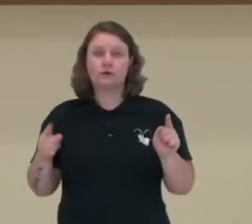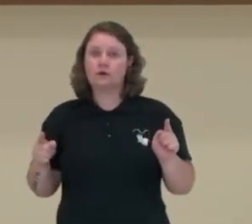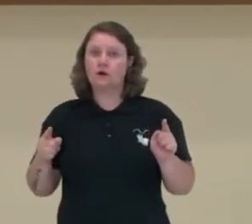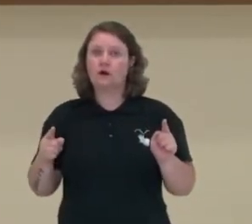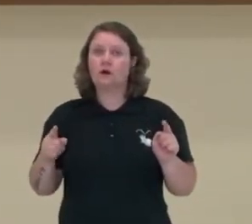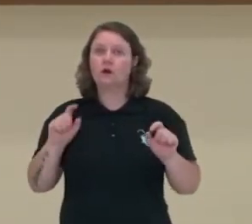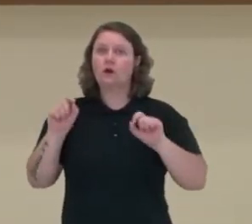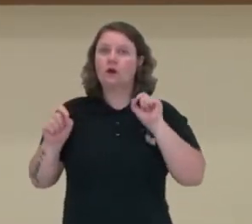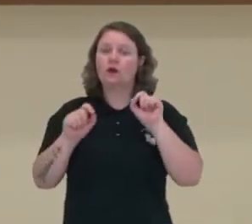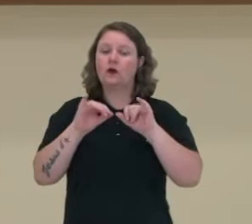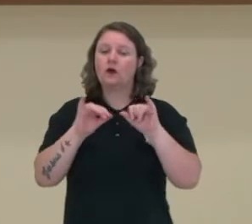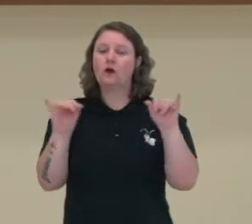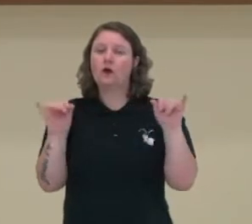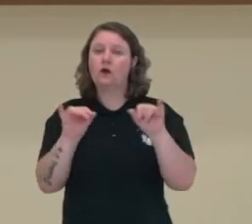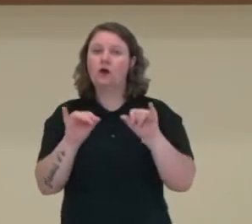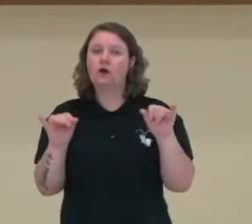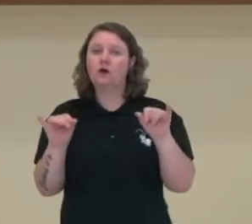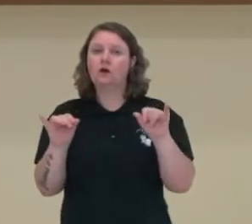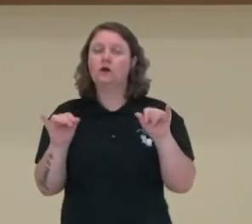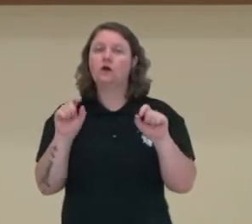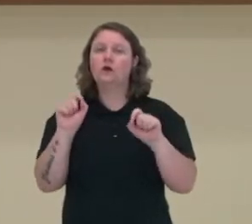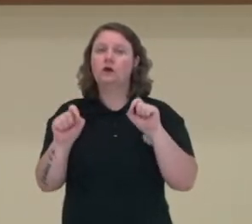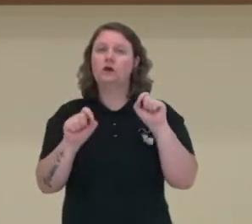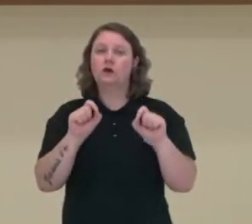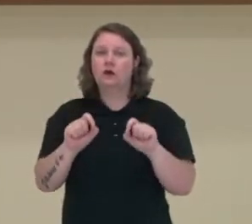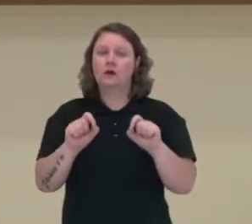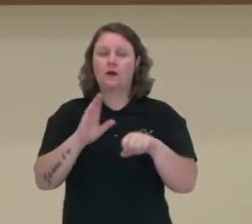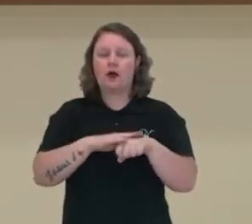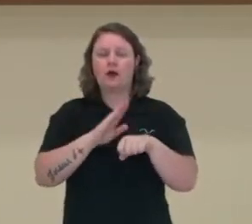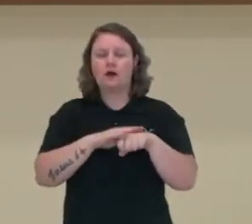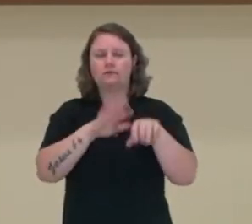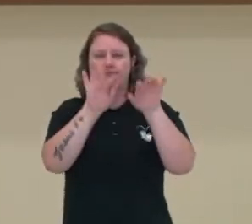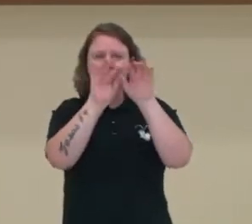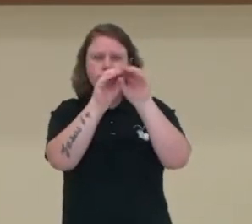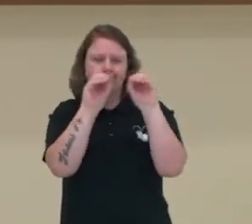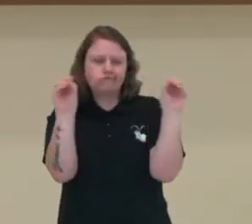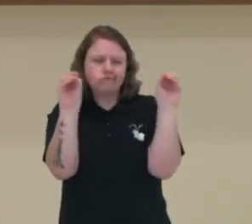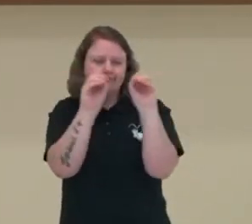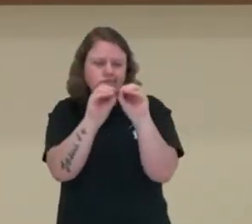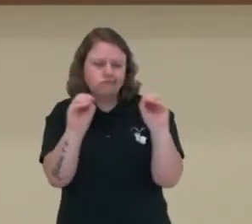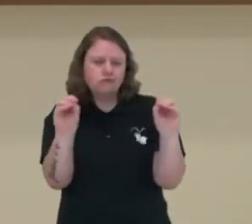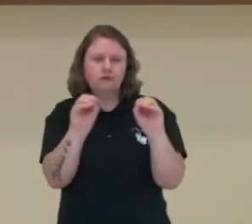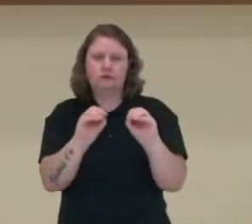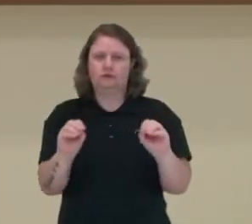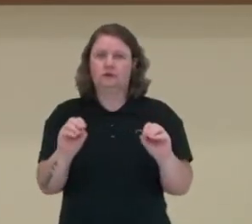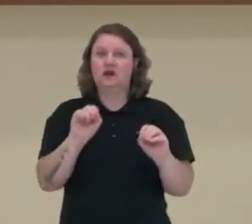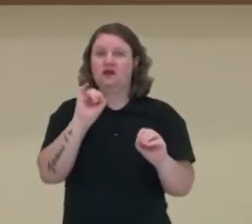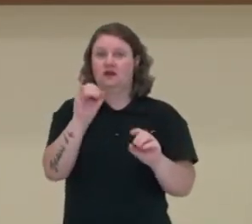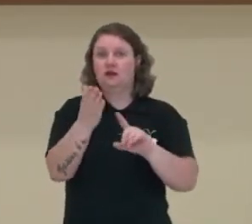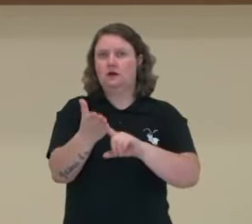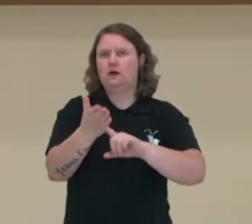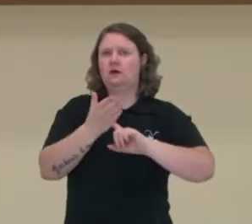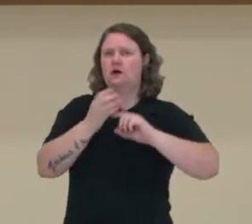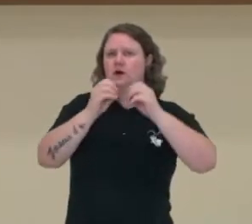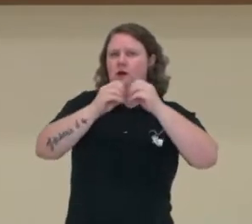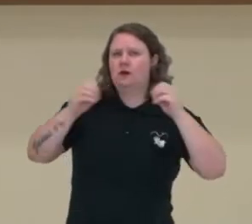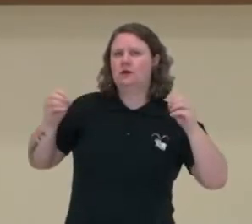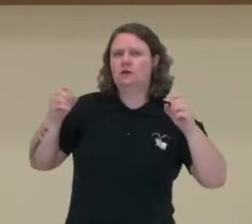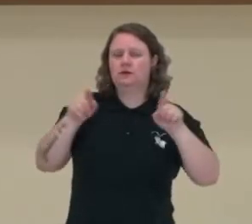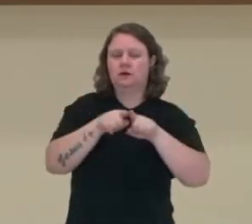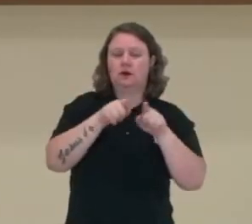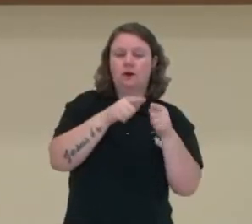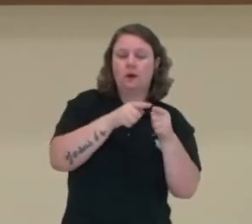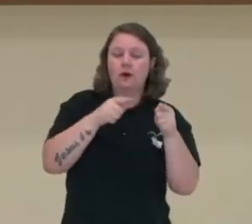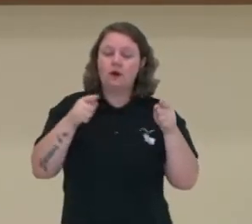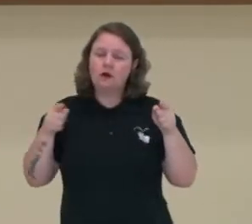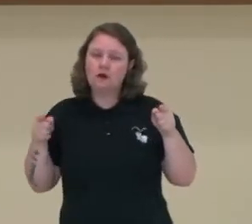enunciado com uma ou mais orações. Então, se tem oração, ao mesmo tempo eu tenho um período